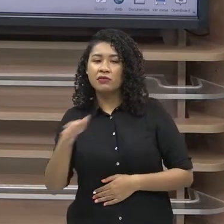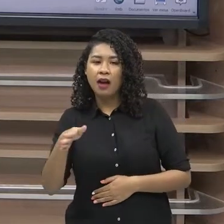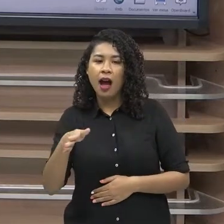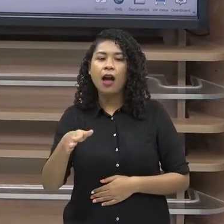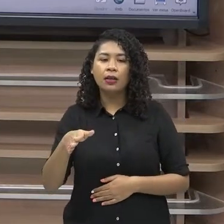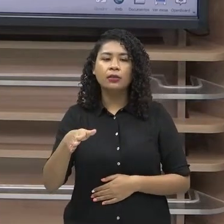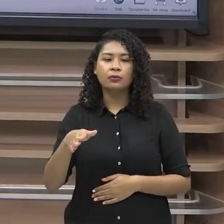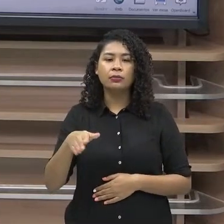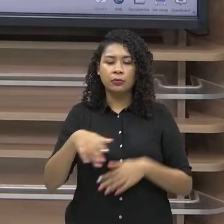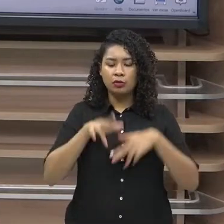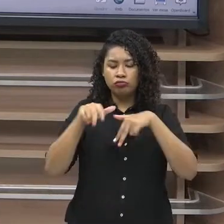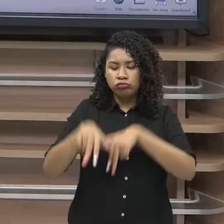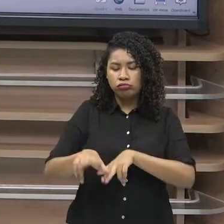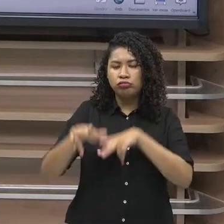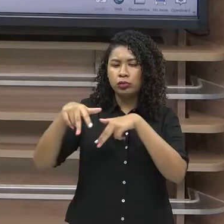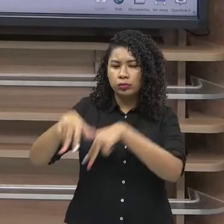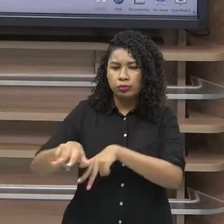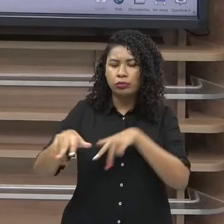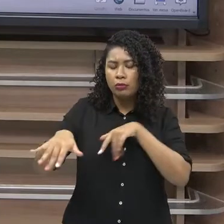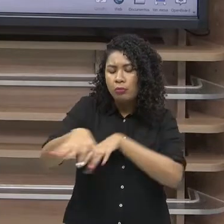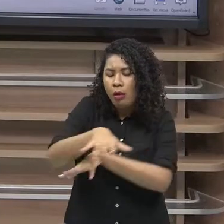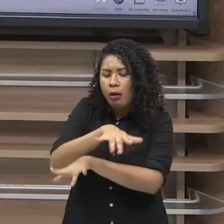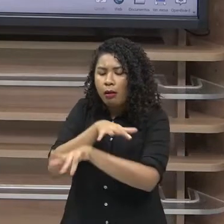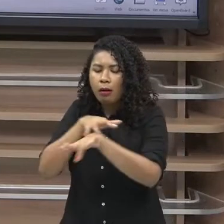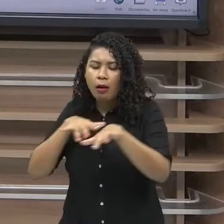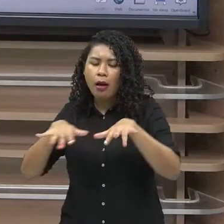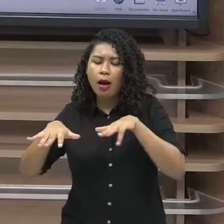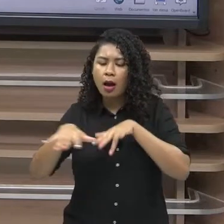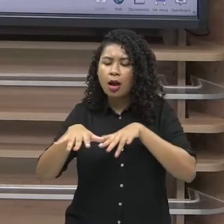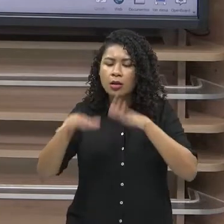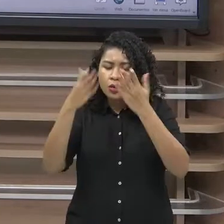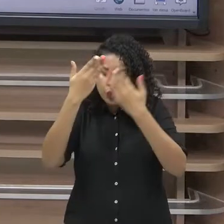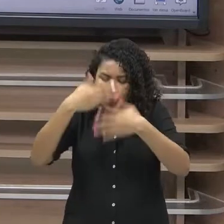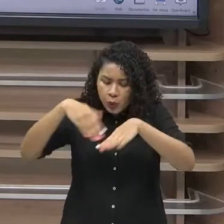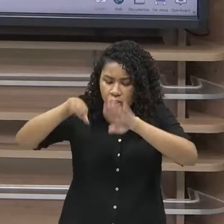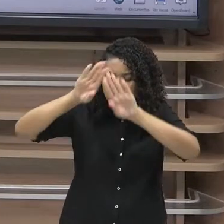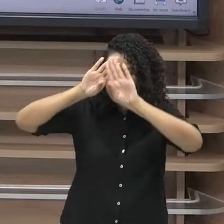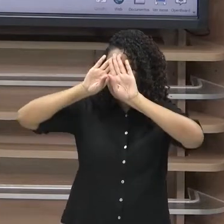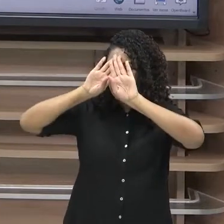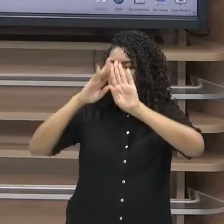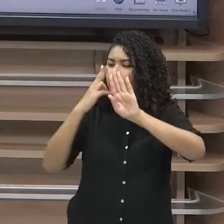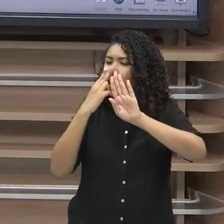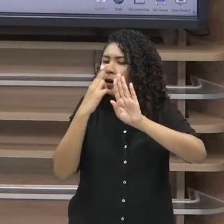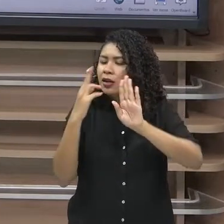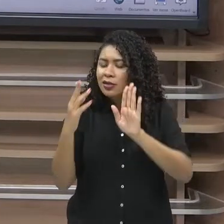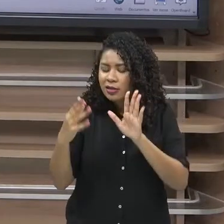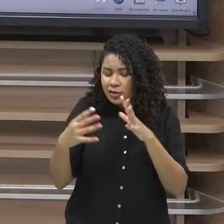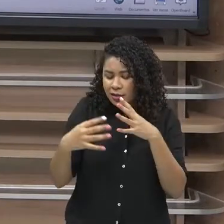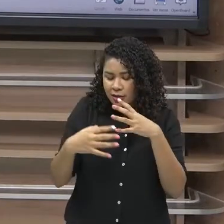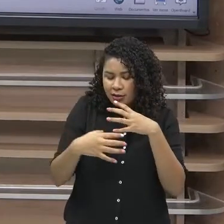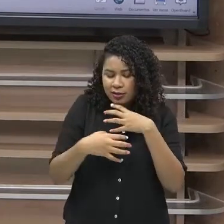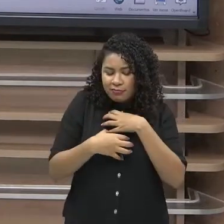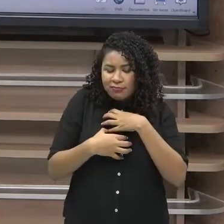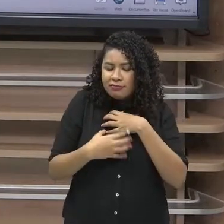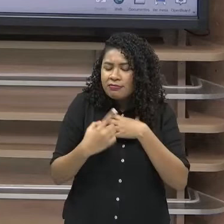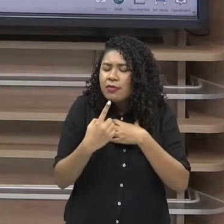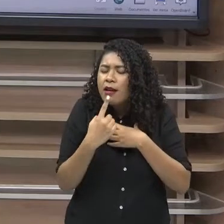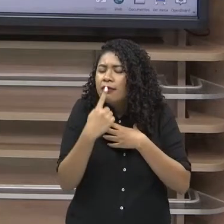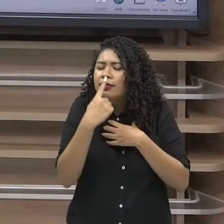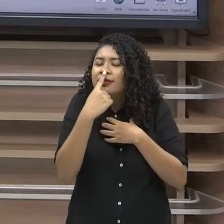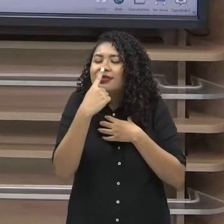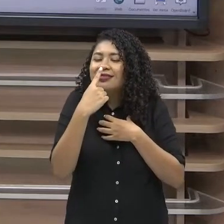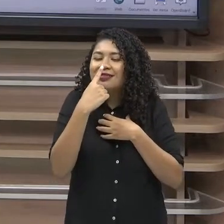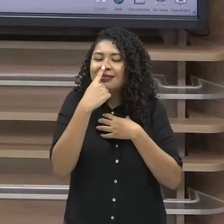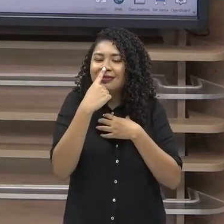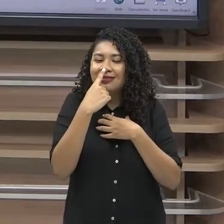de candomblé e tem uma relação com o seu orixá, com a sua divindade, mas uma relação de intimidade, uma